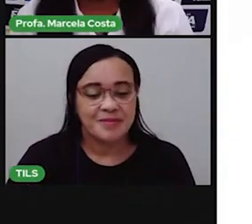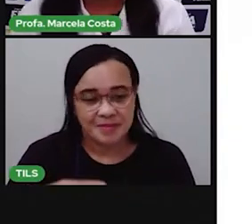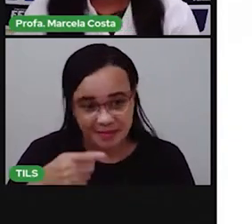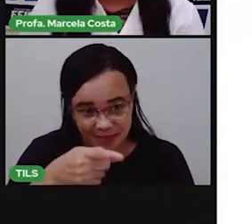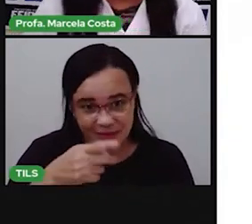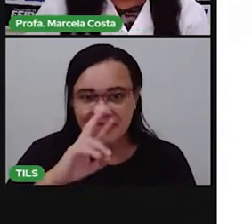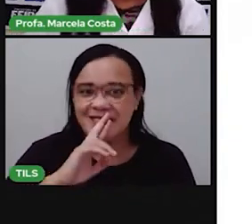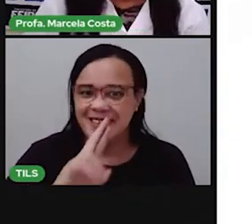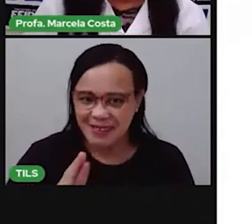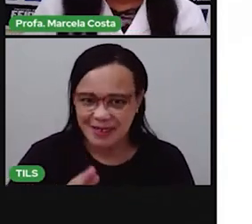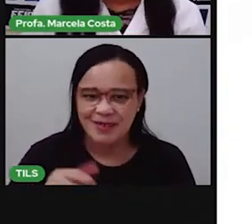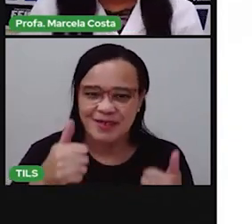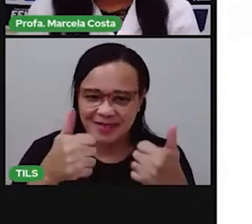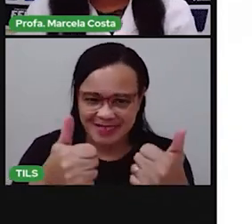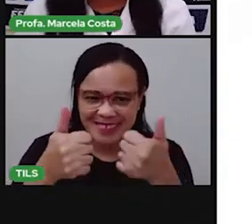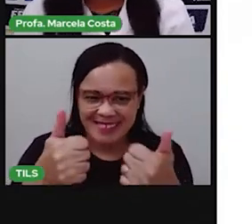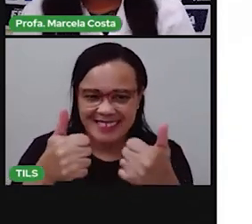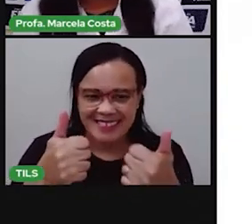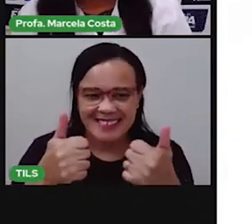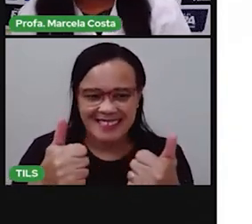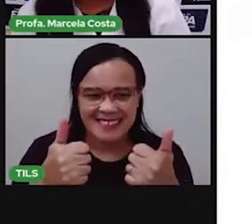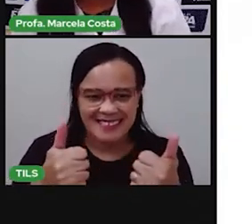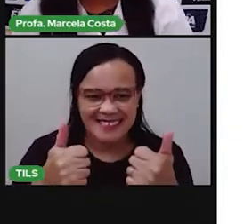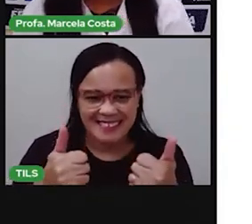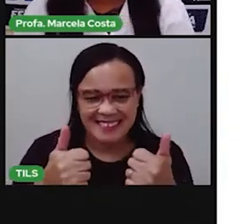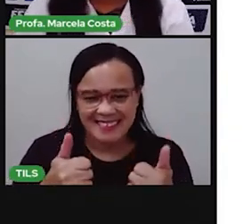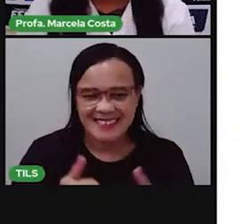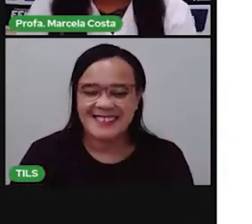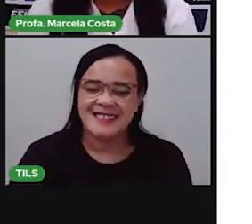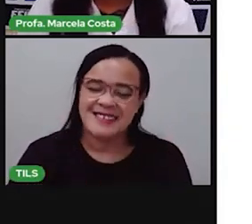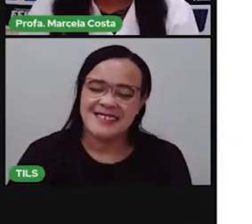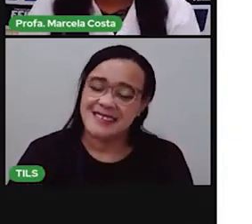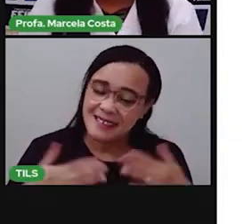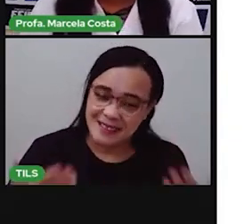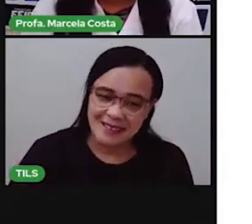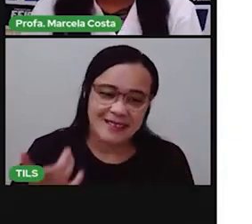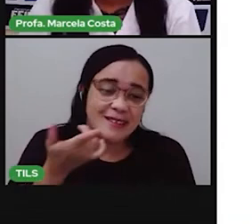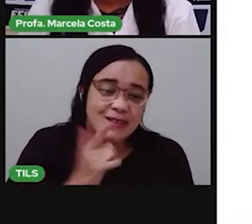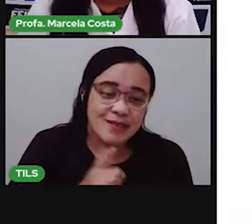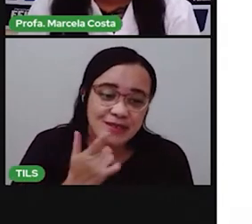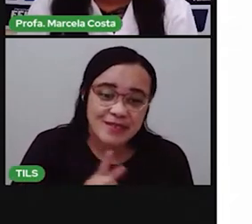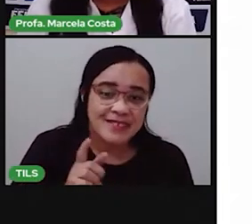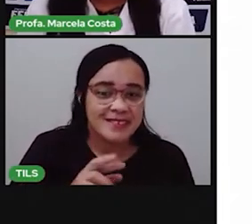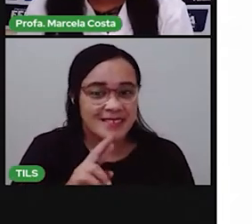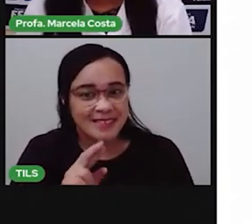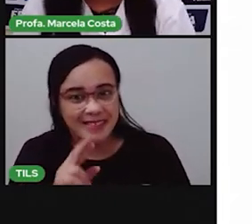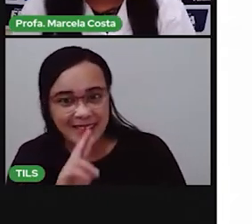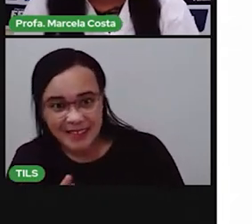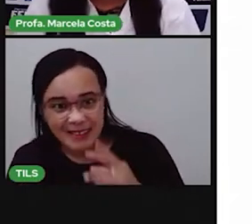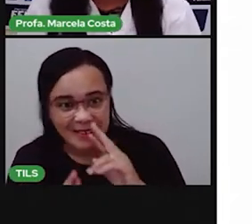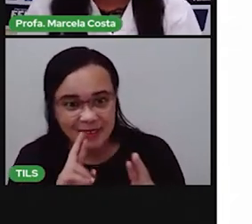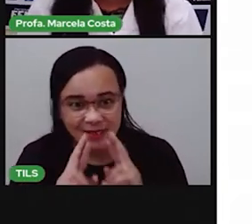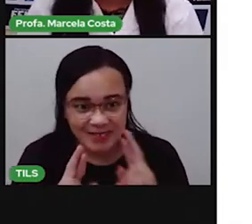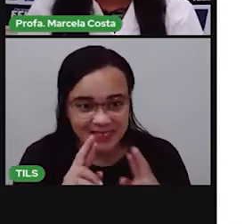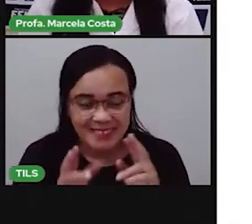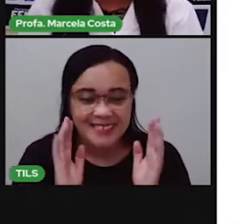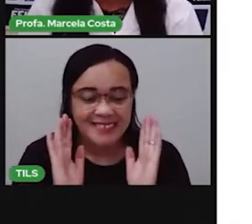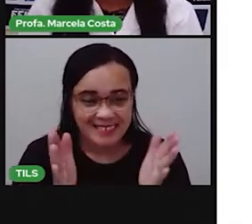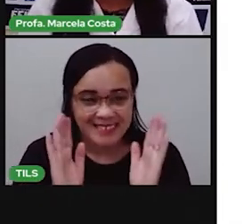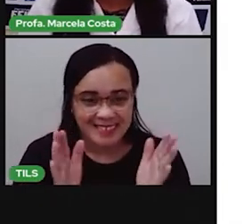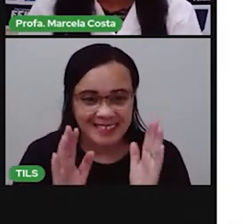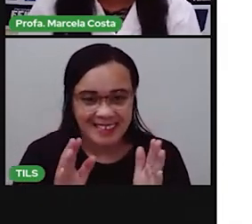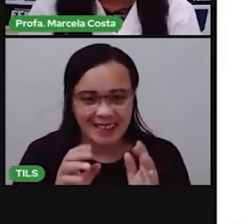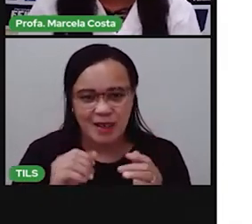isso aí. Espero que você tenha conseguido responder e ali seguindo as falas